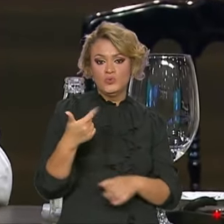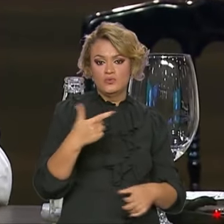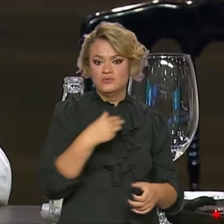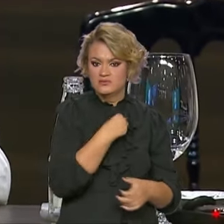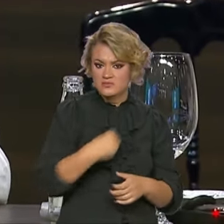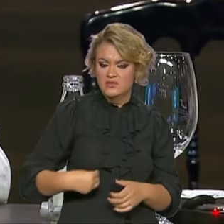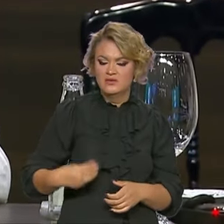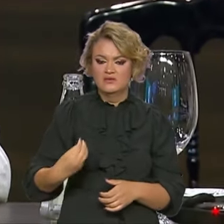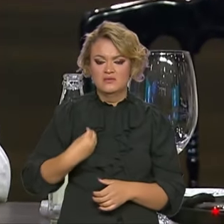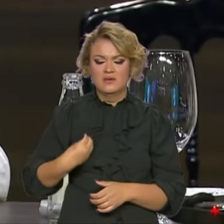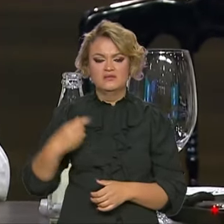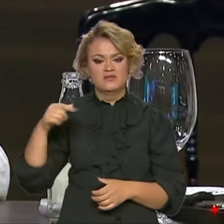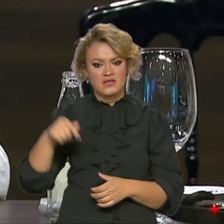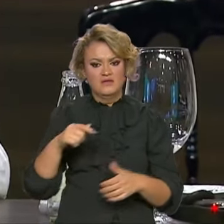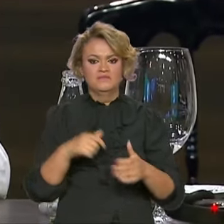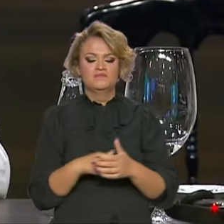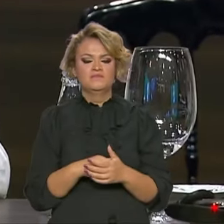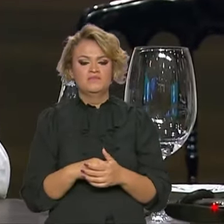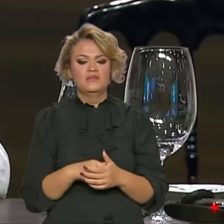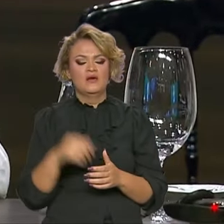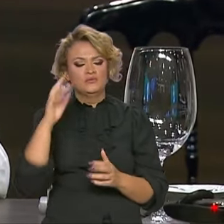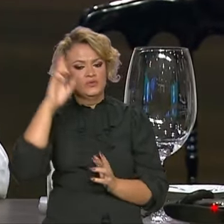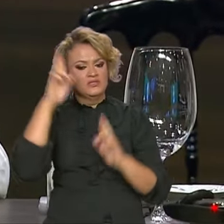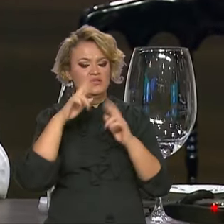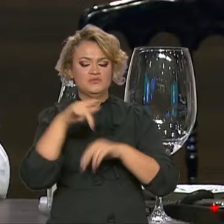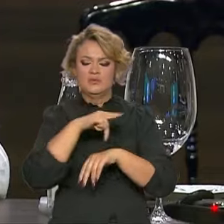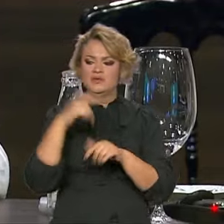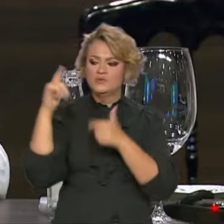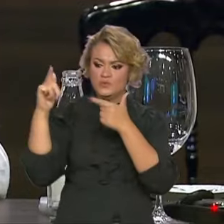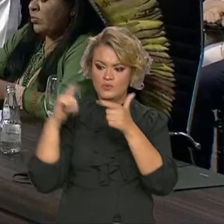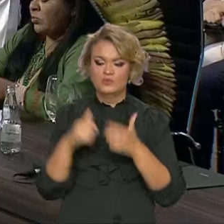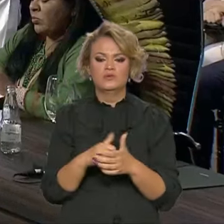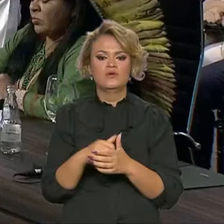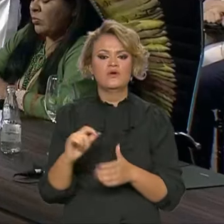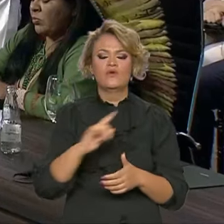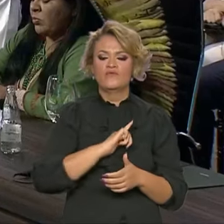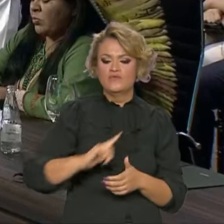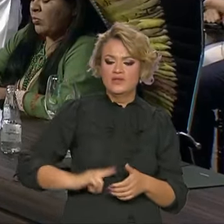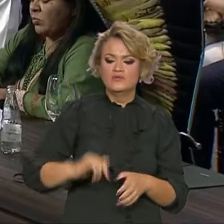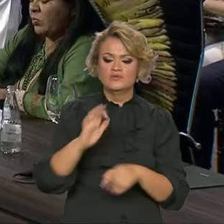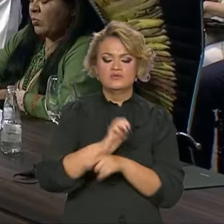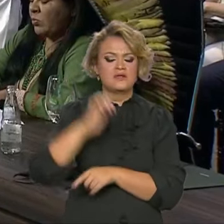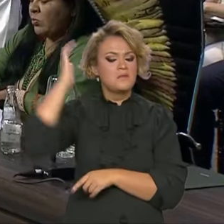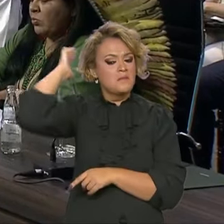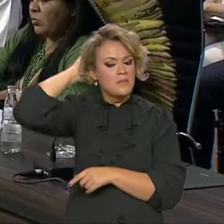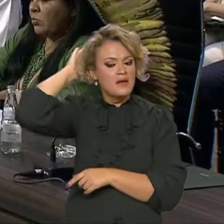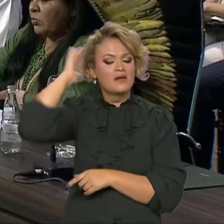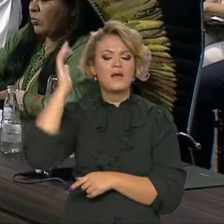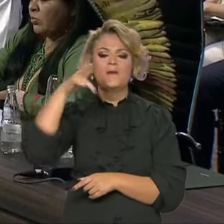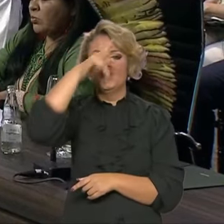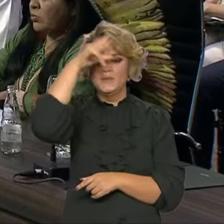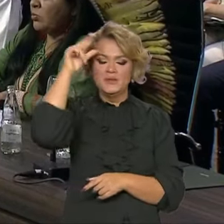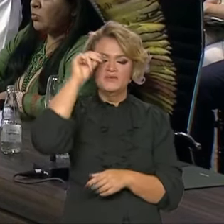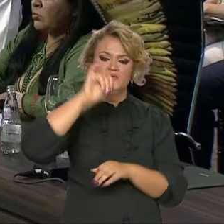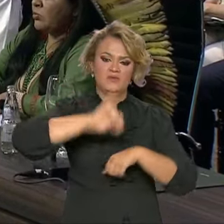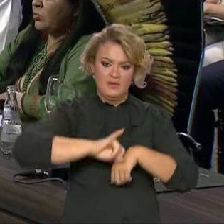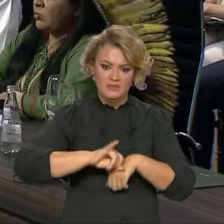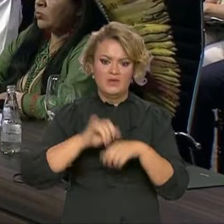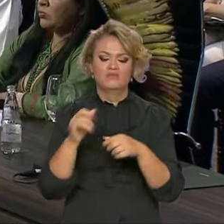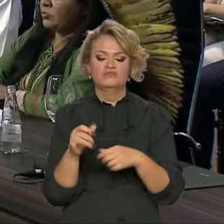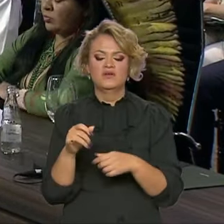de governo, do governo brasileiro, autoridades estrangeiras, o governador do estado do Pará, o prefeito da